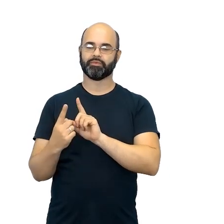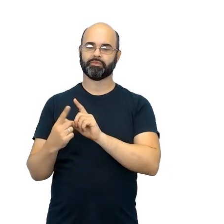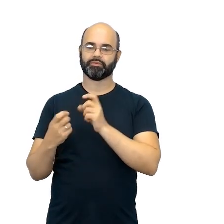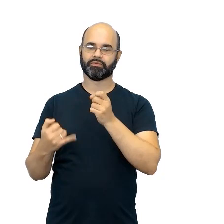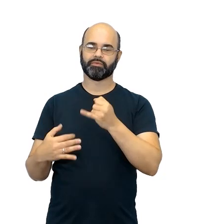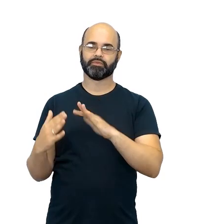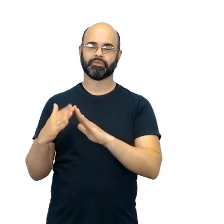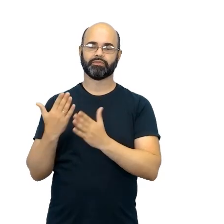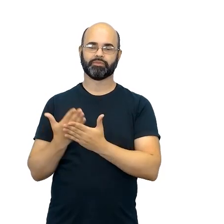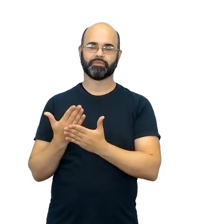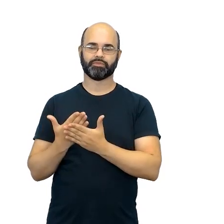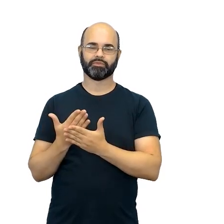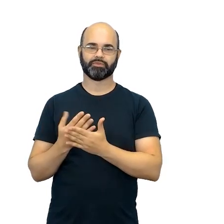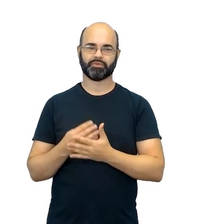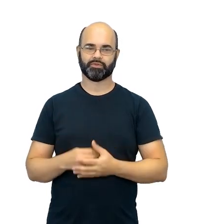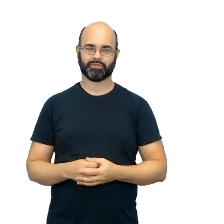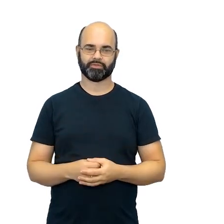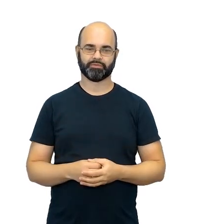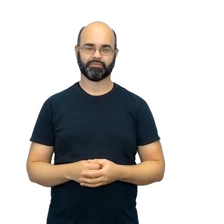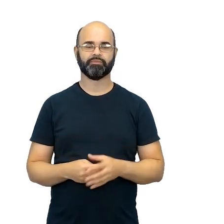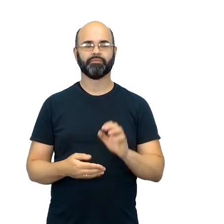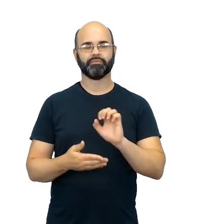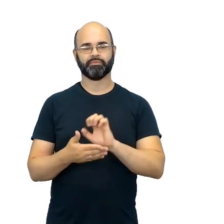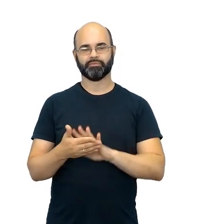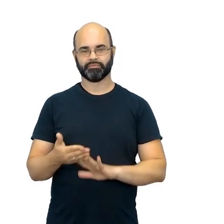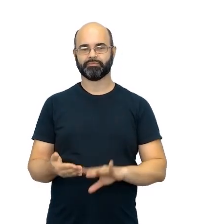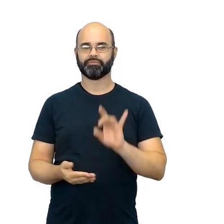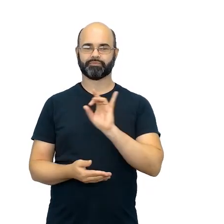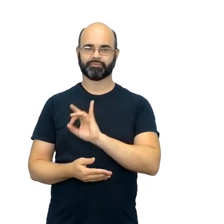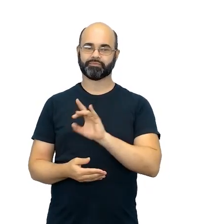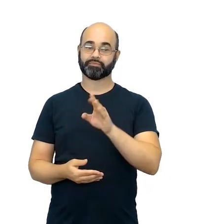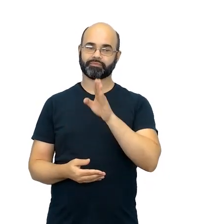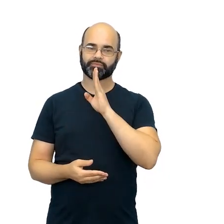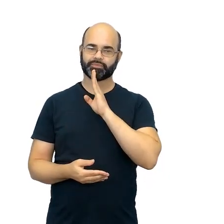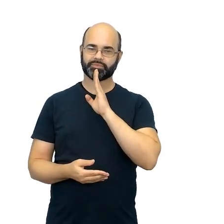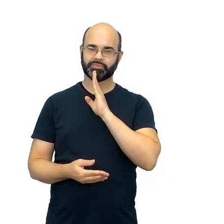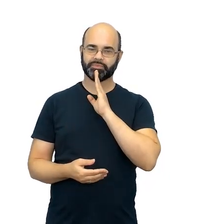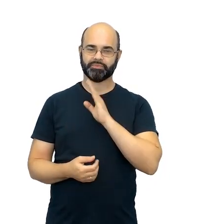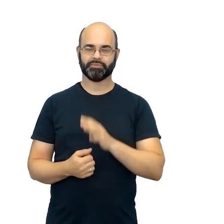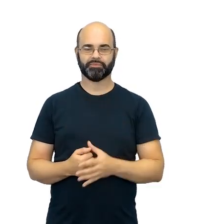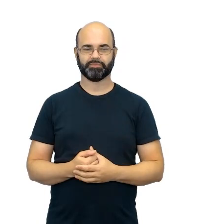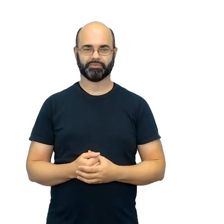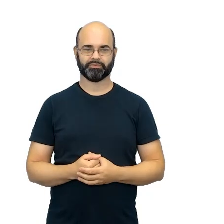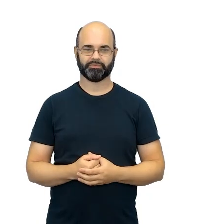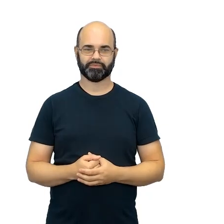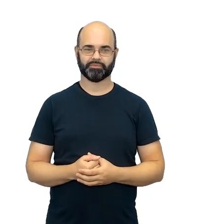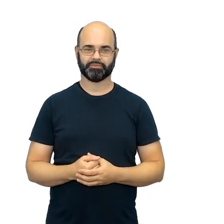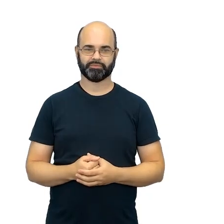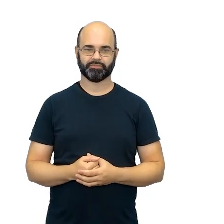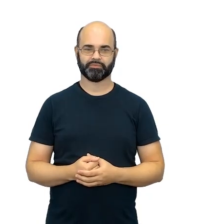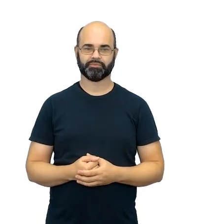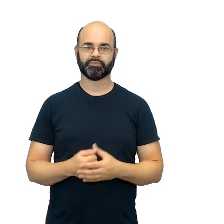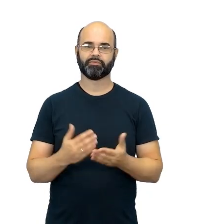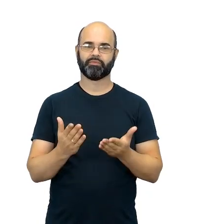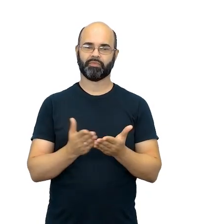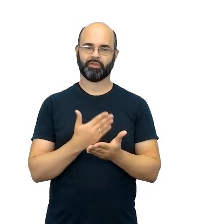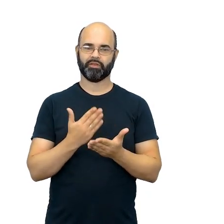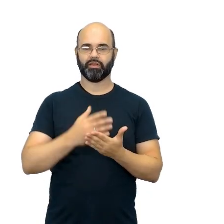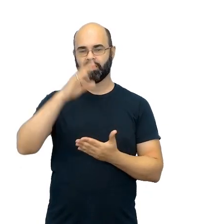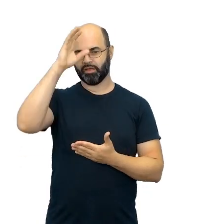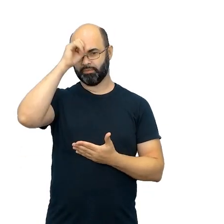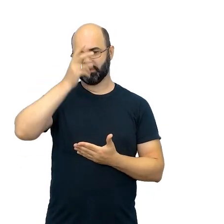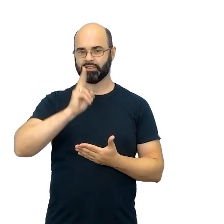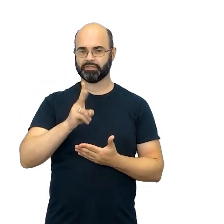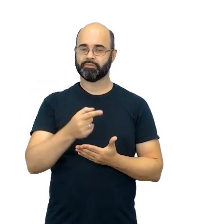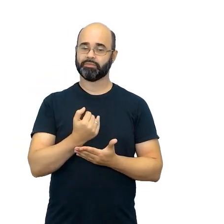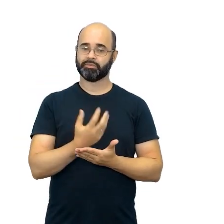Vamos conhecer as atividades que separamos, então. baixar os cadernos, aprender sempre, seja natureza